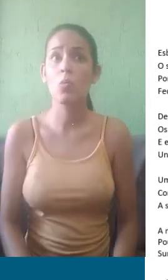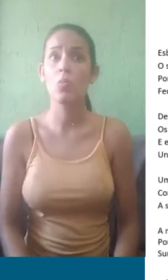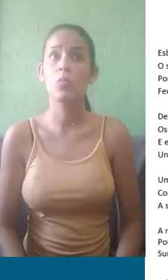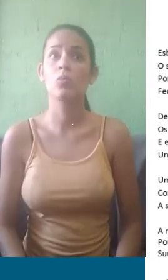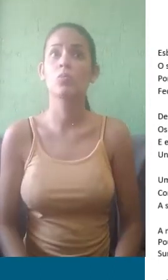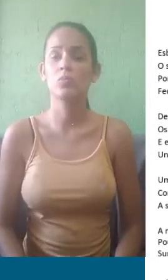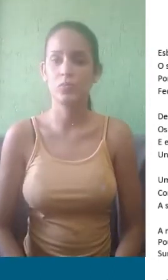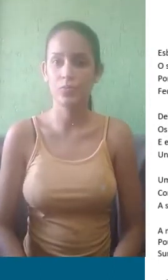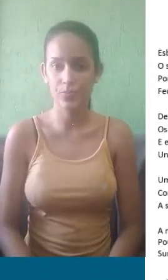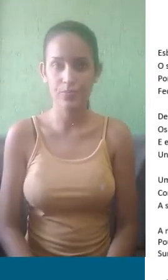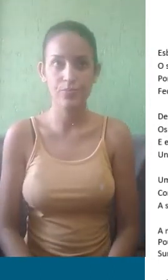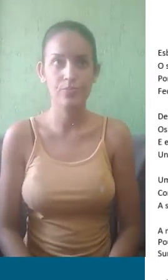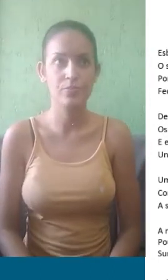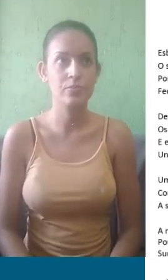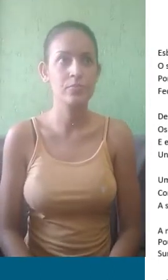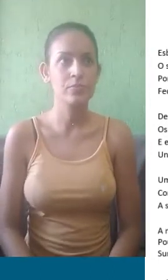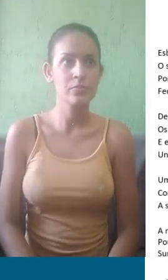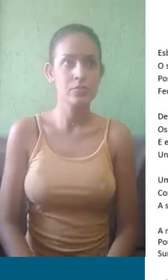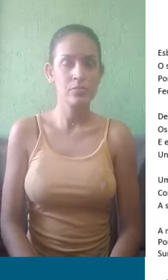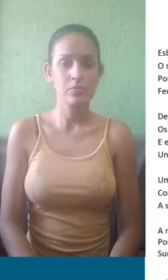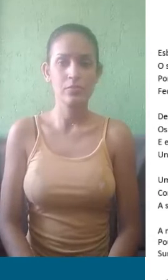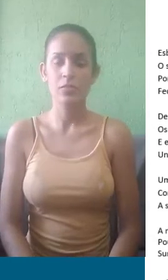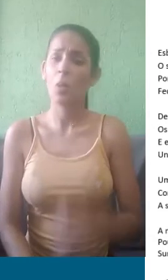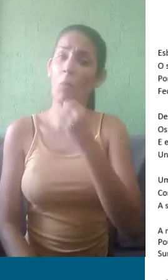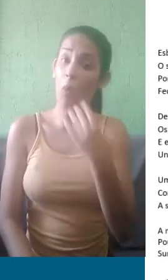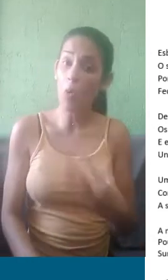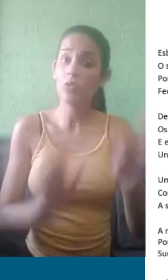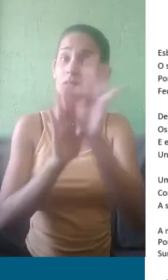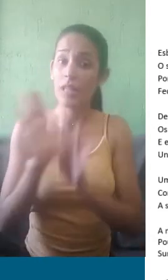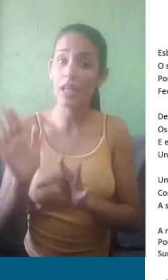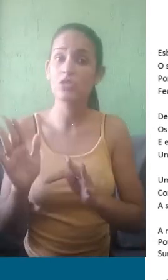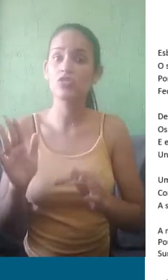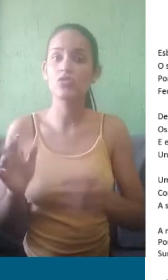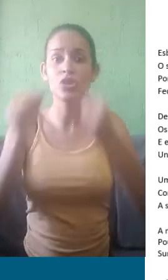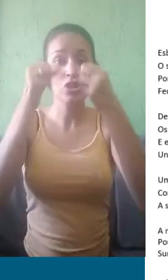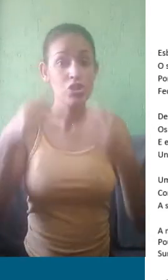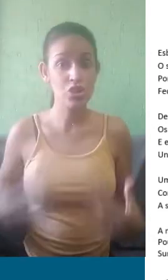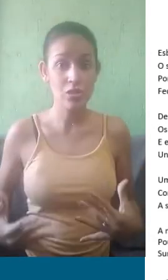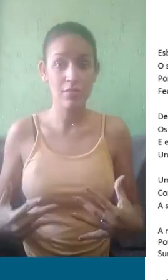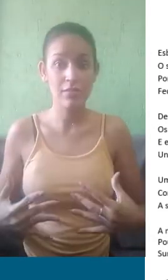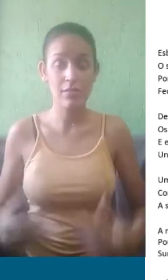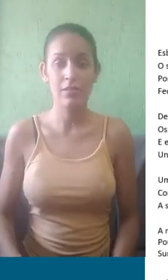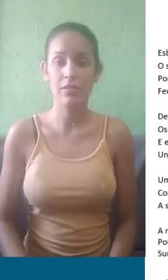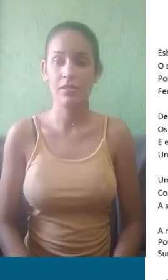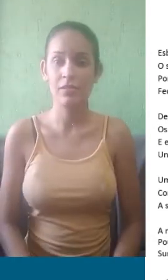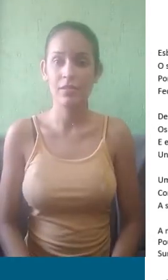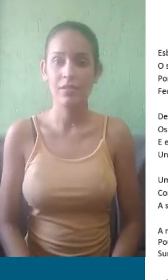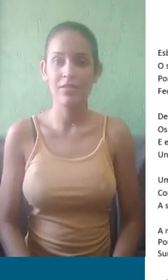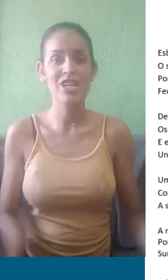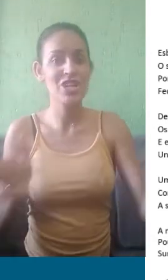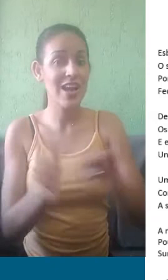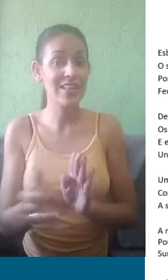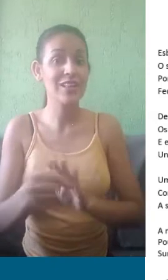noite, como se pode observar, por exemplo, no verso fecha-se a pálpebra do dia. Mas o poema